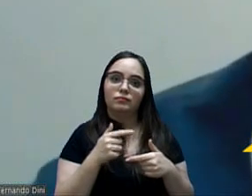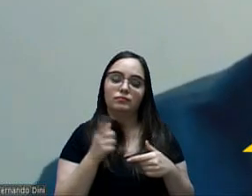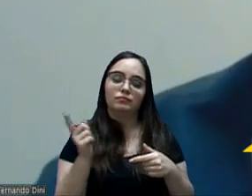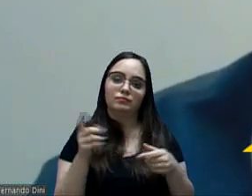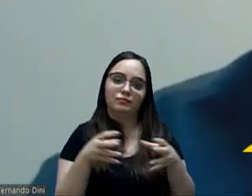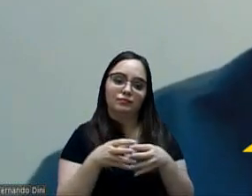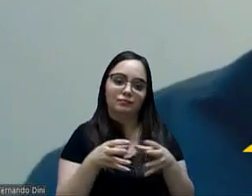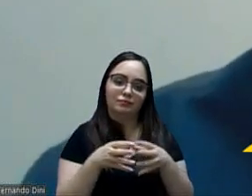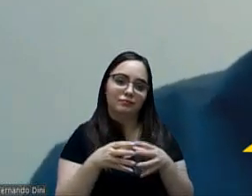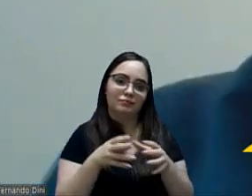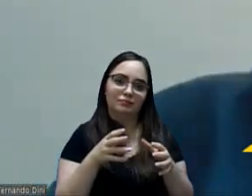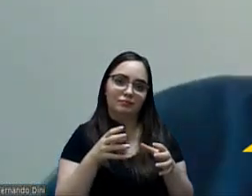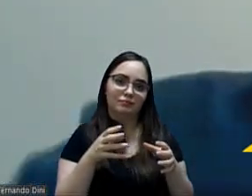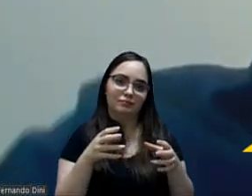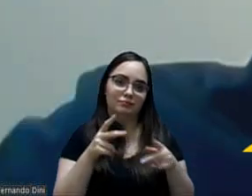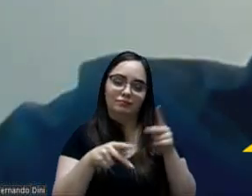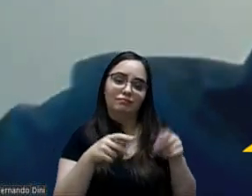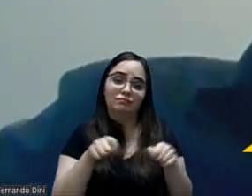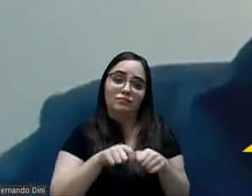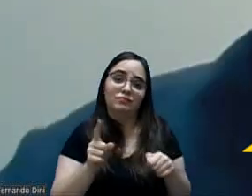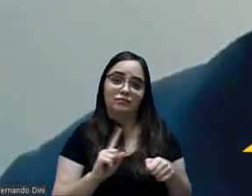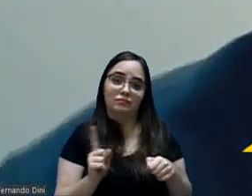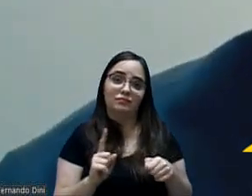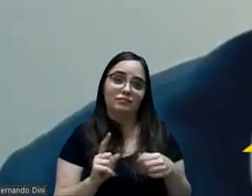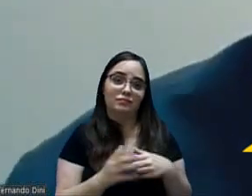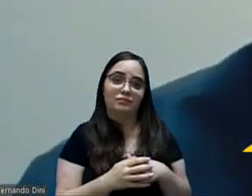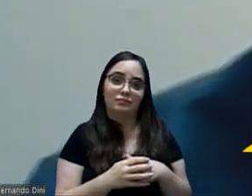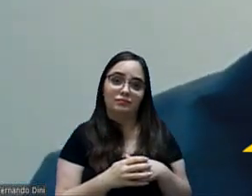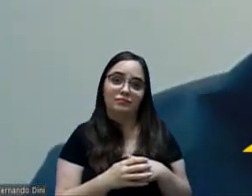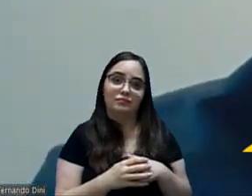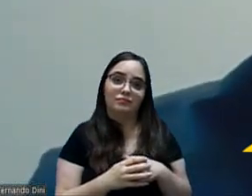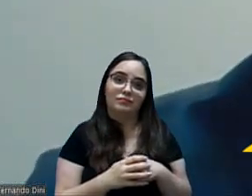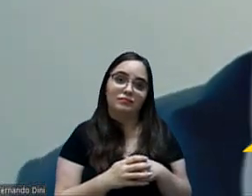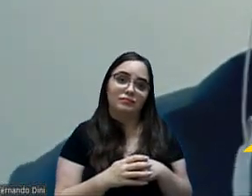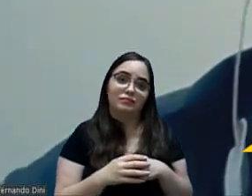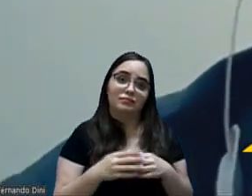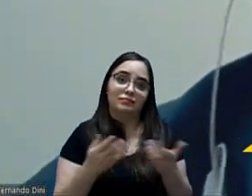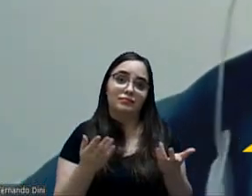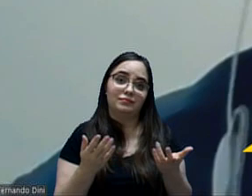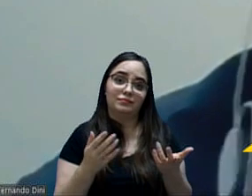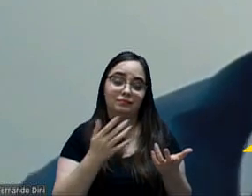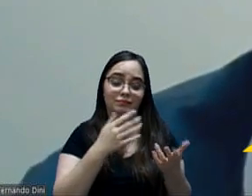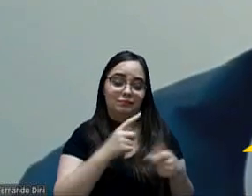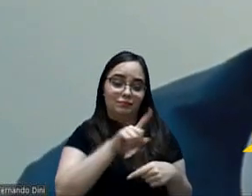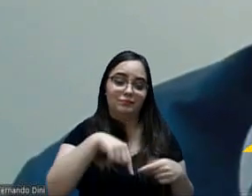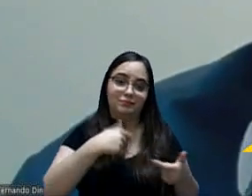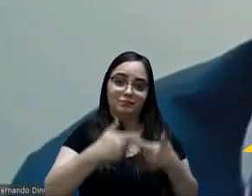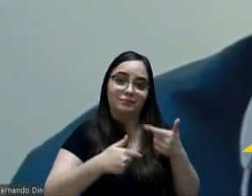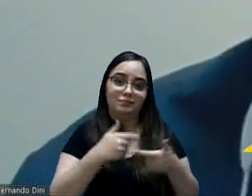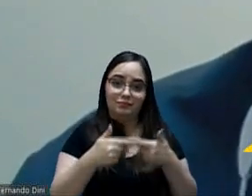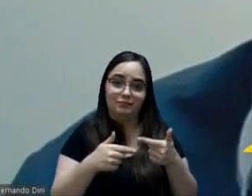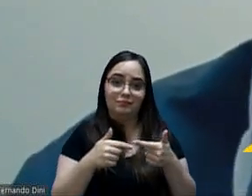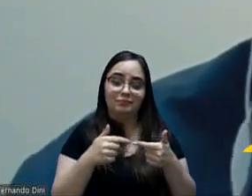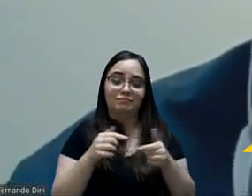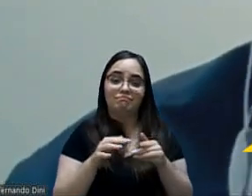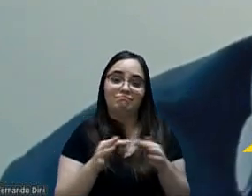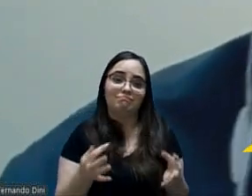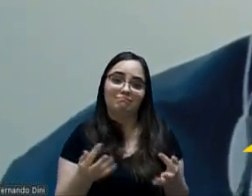faz. Os tentáculos são muito maiores e chega onde o poder público não chega.